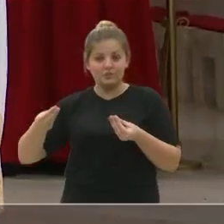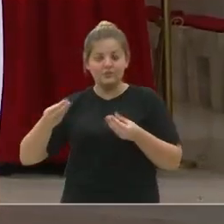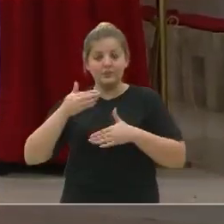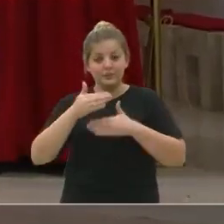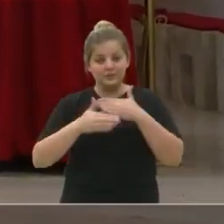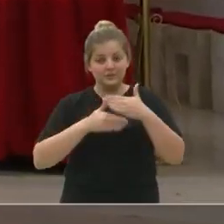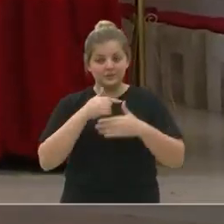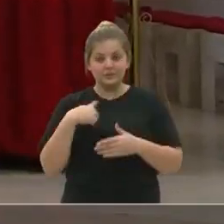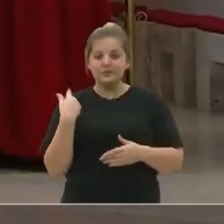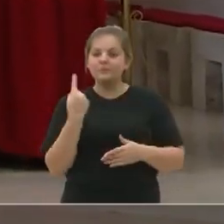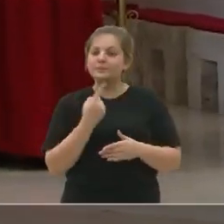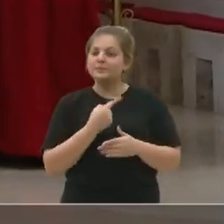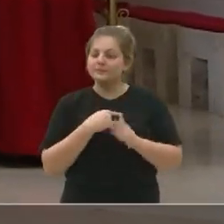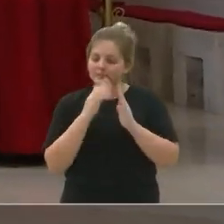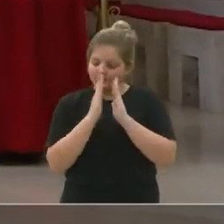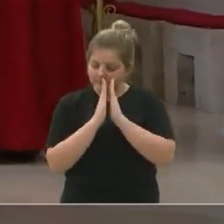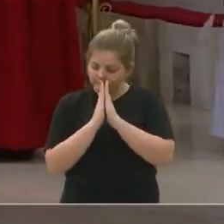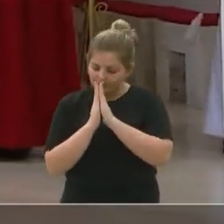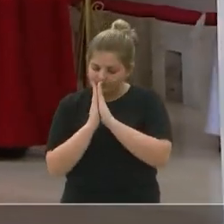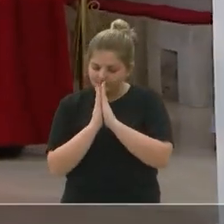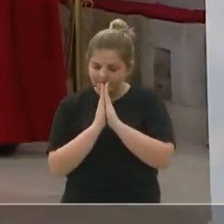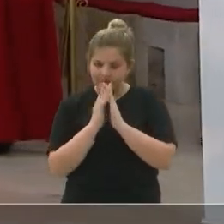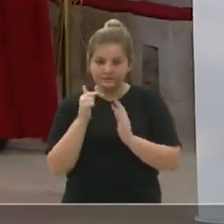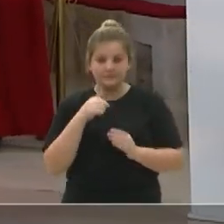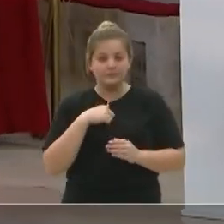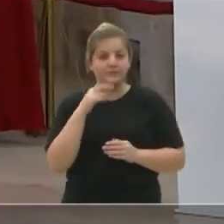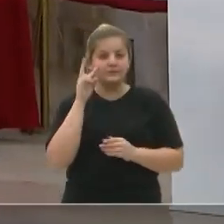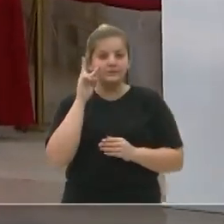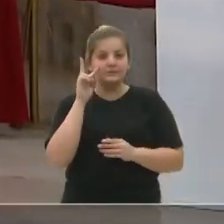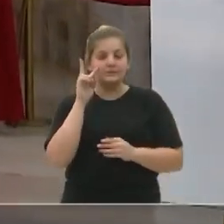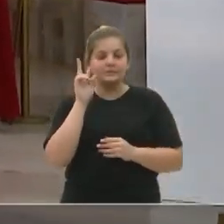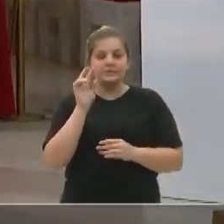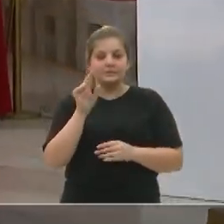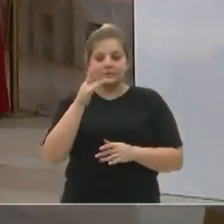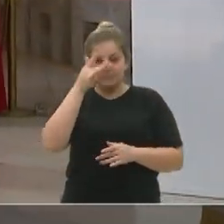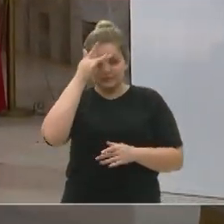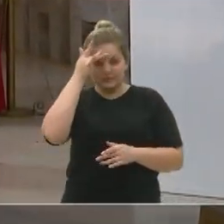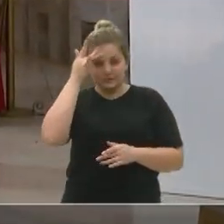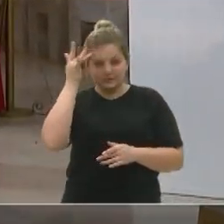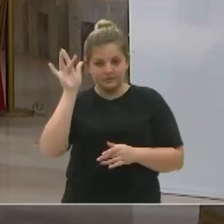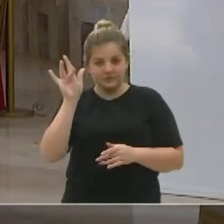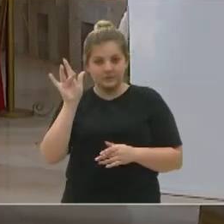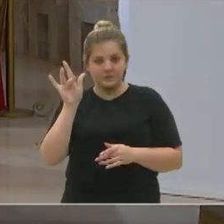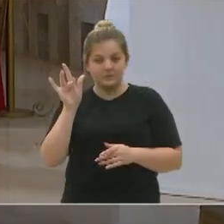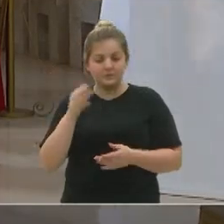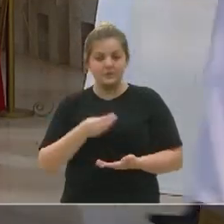Continuemos em oração. Eu olhava daqui e vi uma pessoa que estava